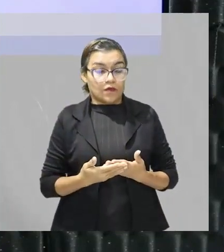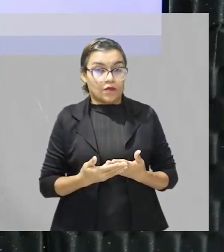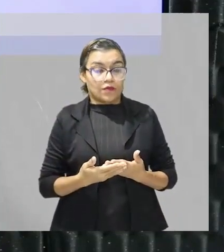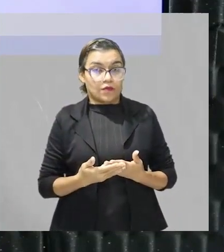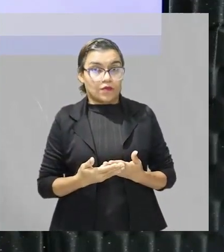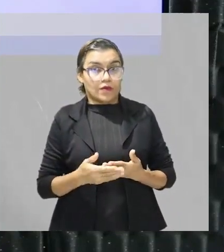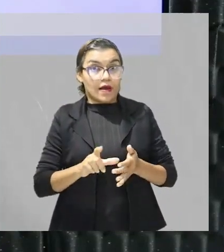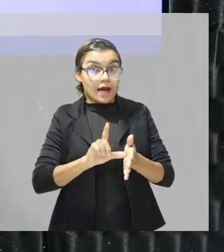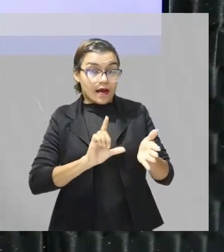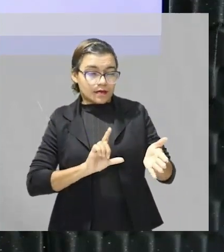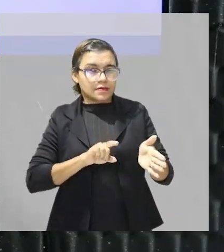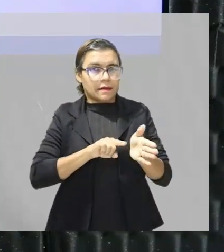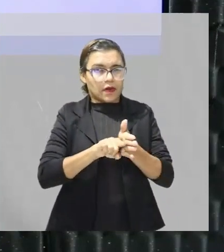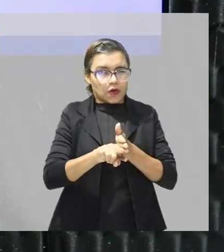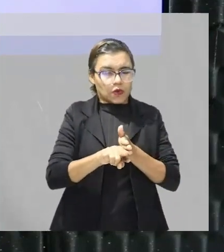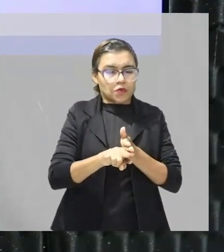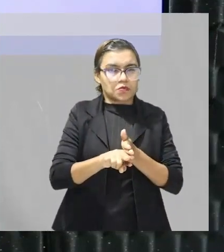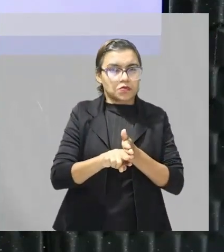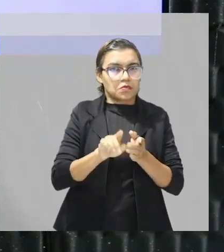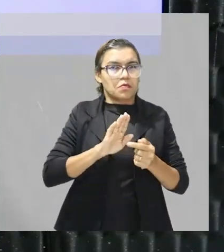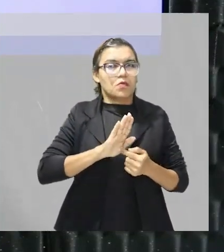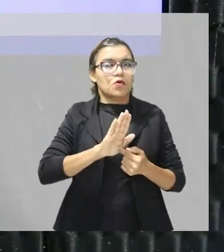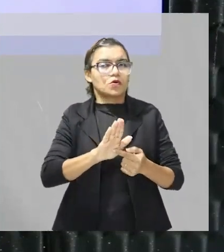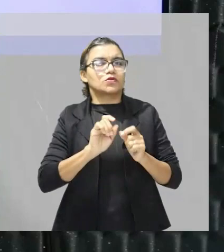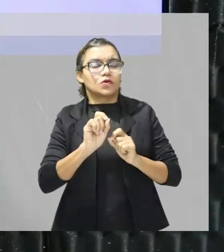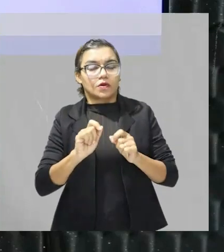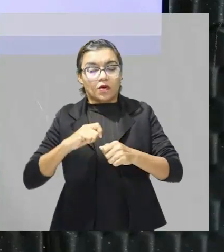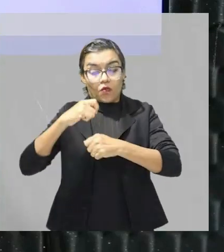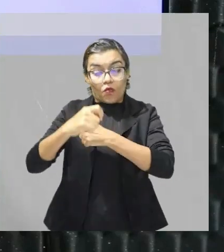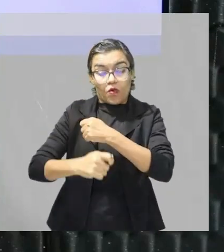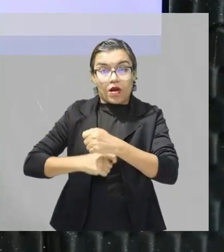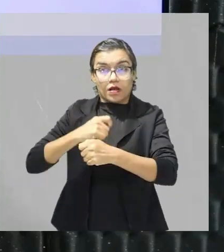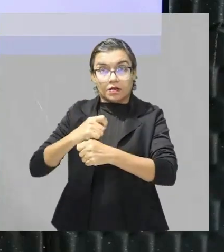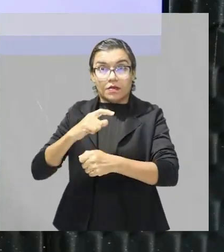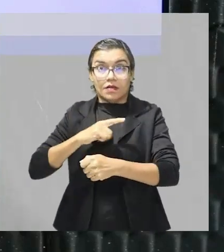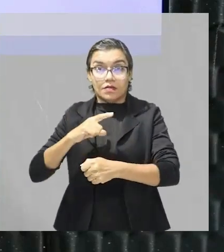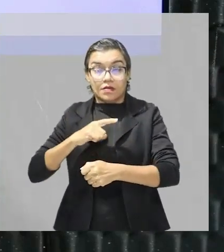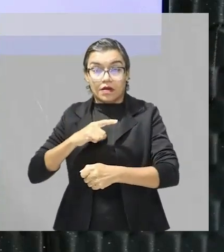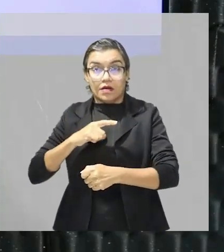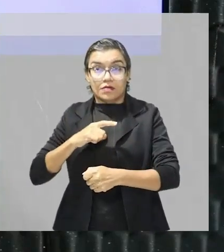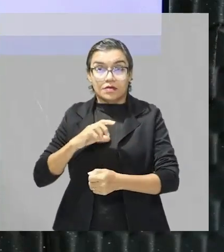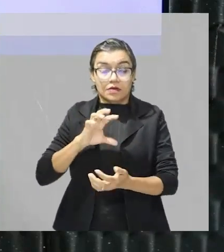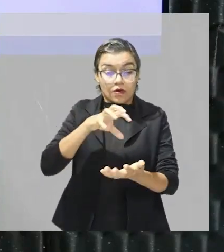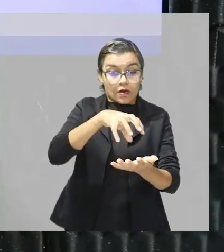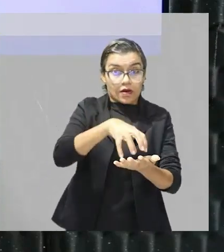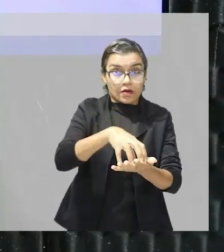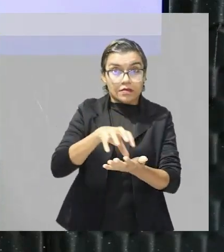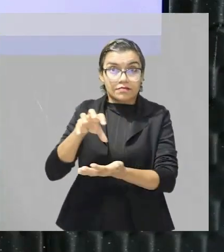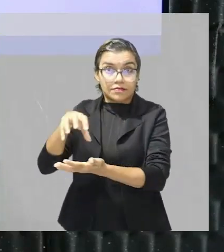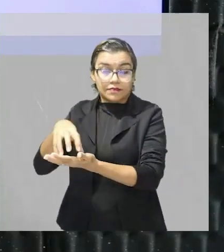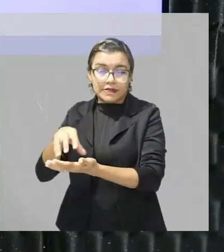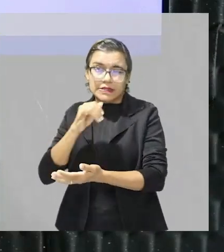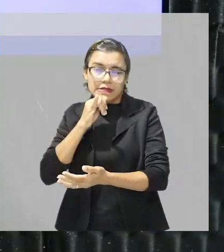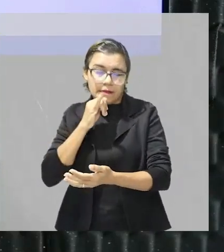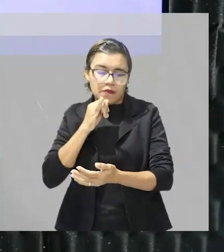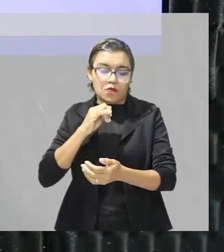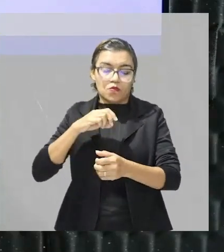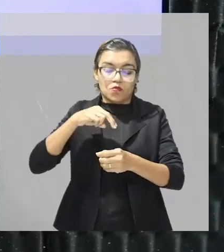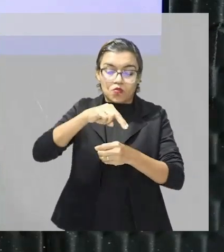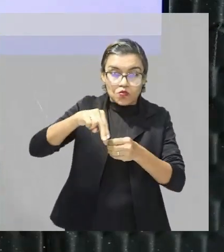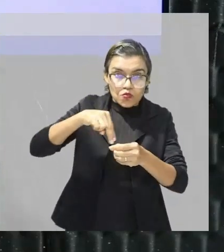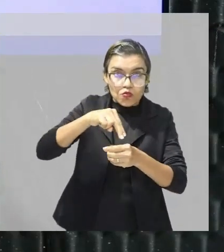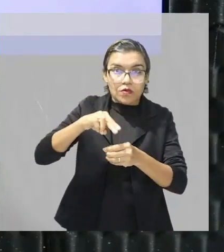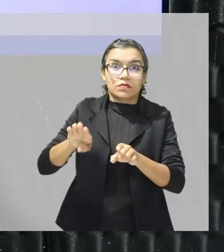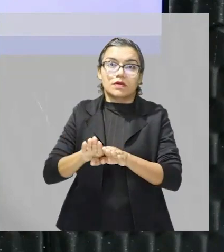nós trabalhamos na questão anterior disse que o Ato é composto por duas regiões núcleo e eletrosfera certo